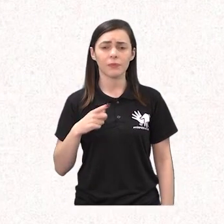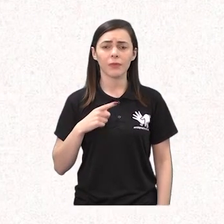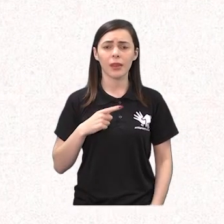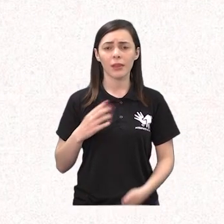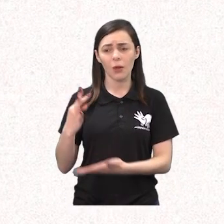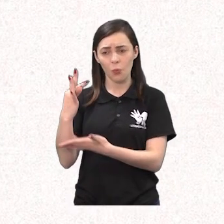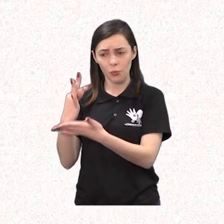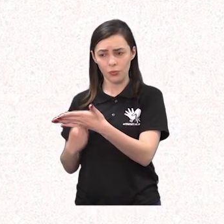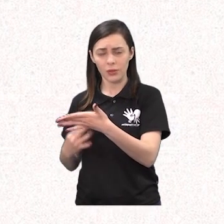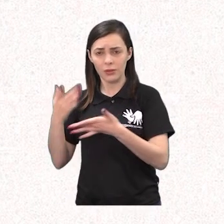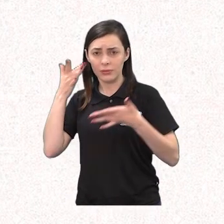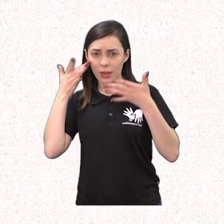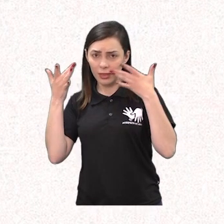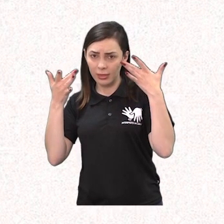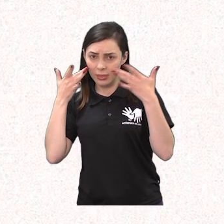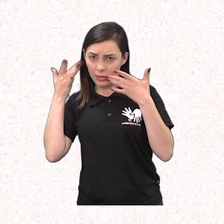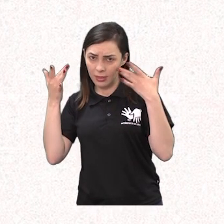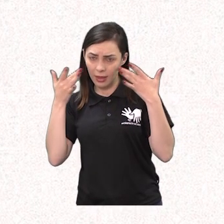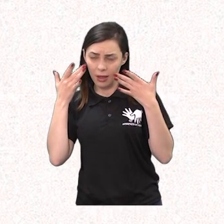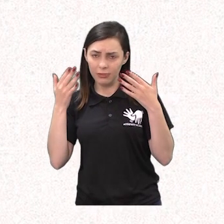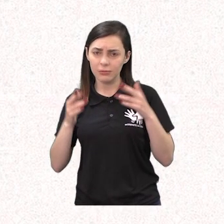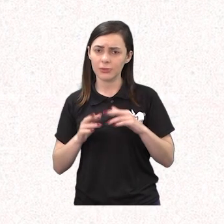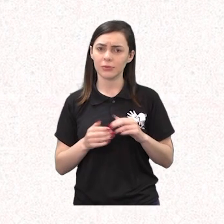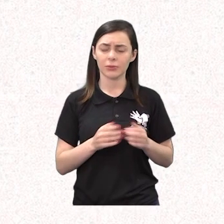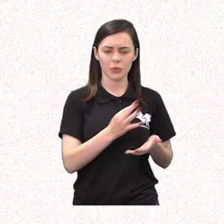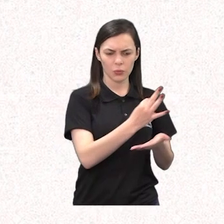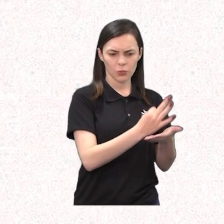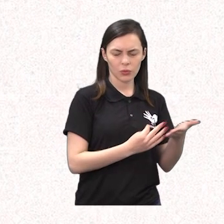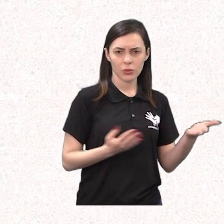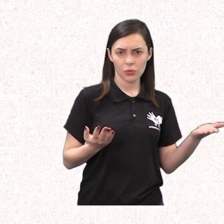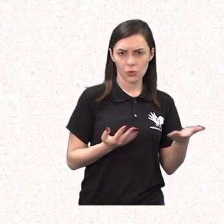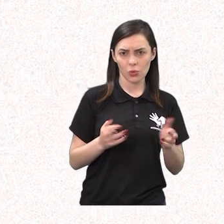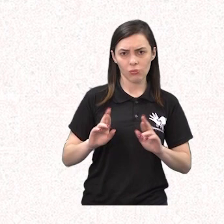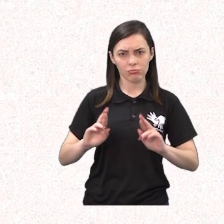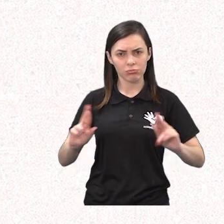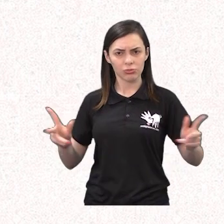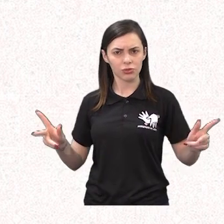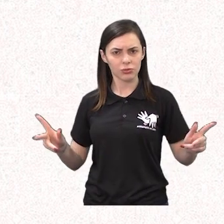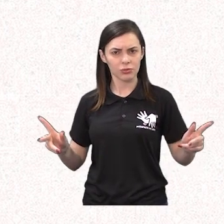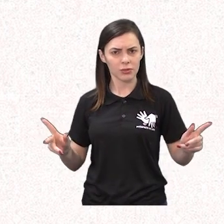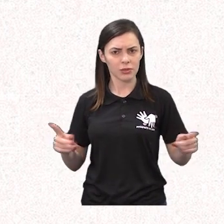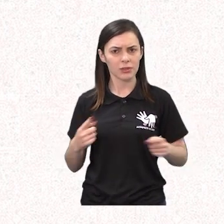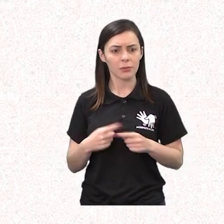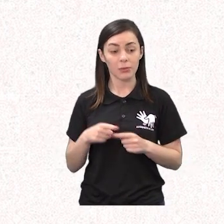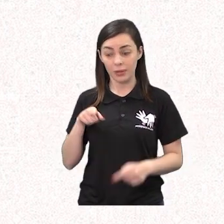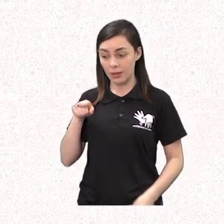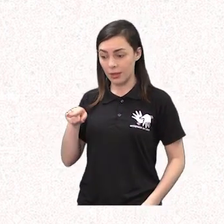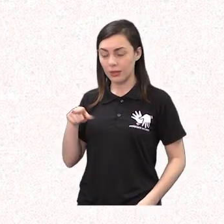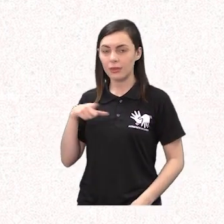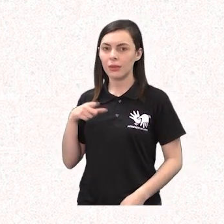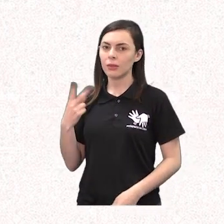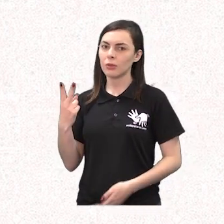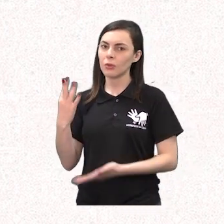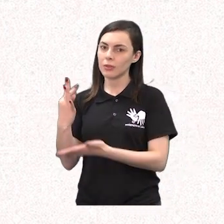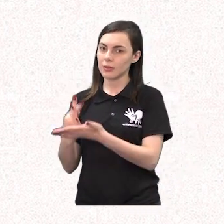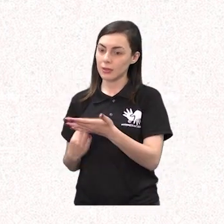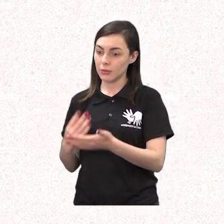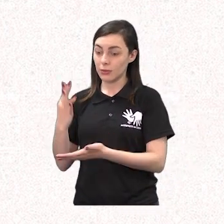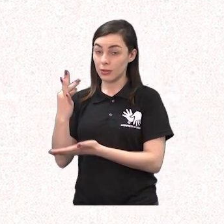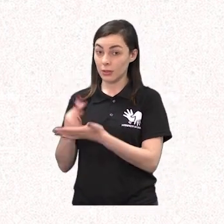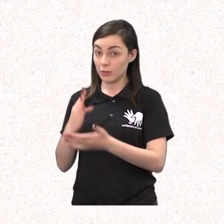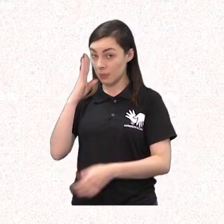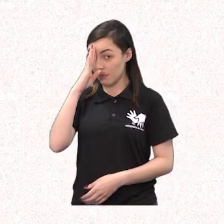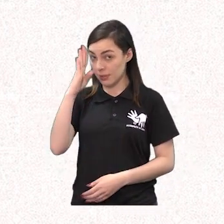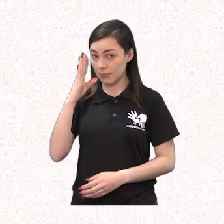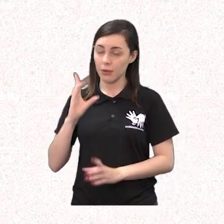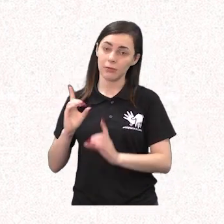um texto teatral é diferente dessa narrativa que a gente acabou de ouvir. Por quê? Ele tem dois tipos de texto dentro dele. Ele tem o texto